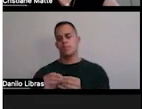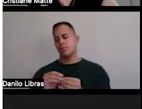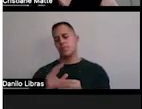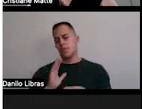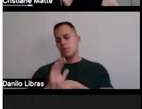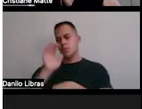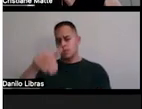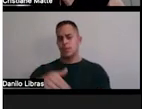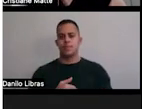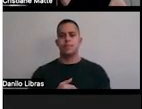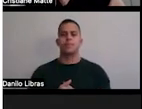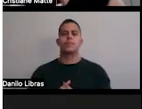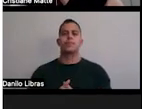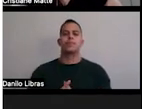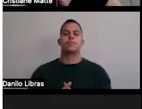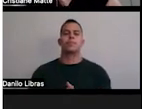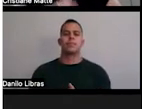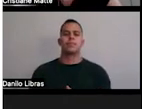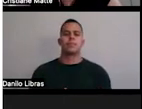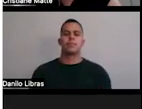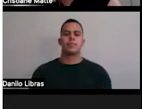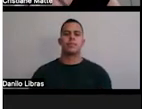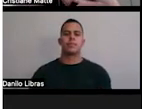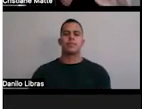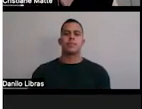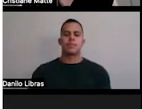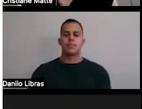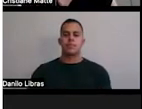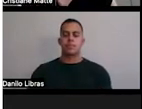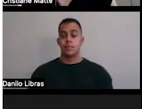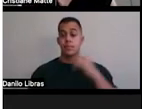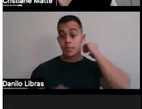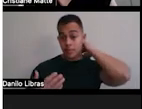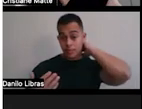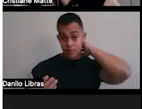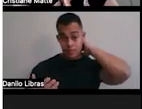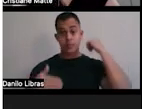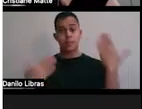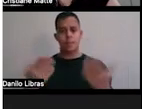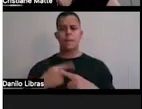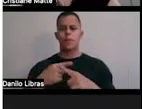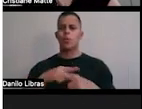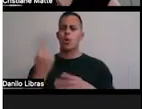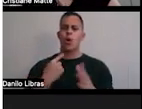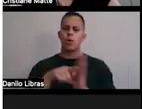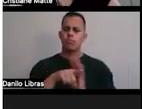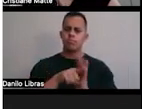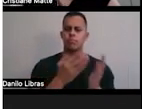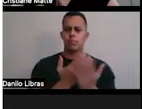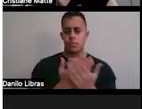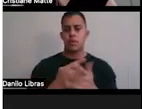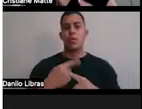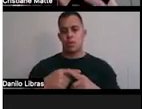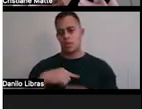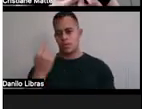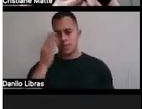resuminho, porque basicamente eu já falei para vocês. Bom, aí, por que que a gente fez tudo isso? Porque a gente sabe, pelo conceito Doherty,